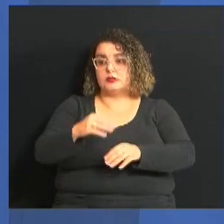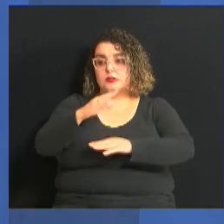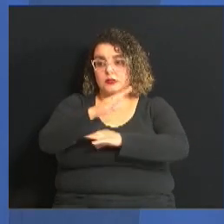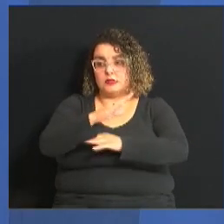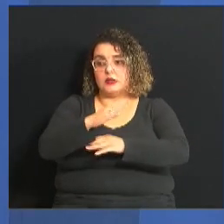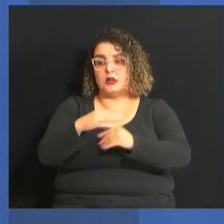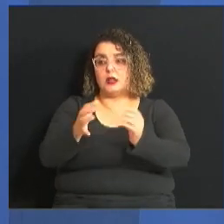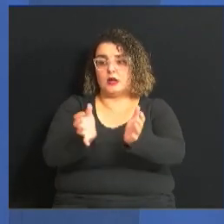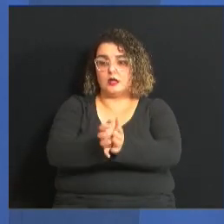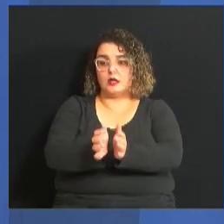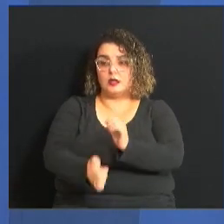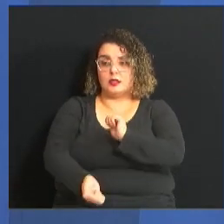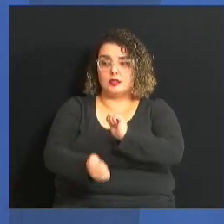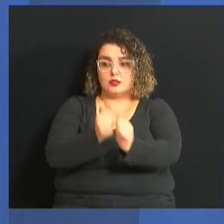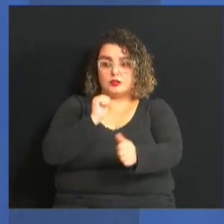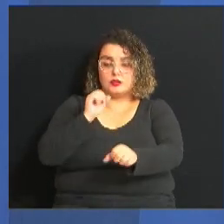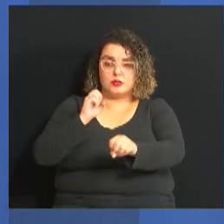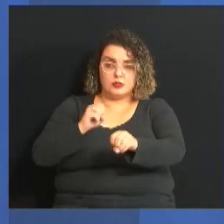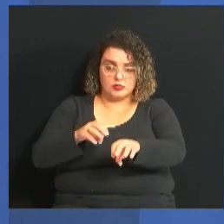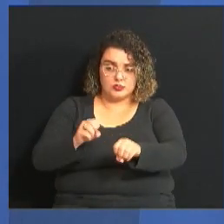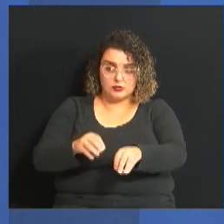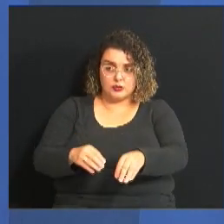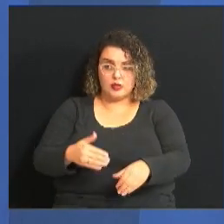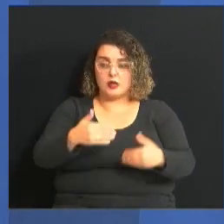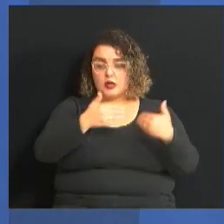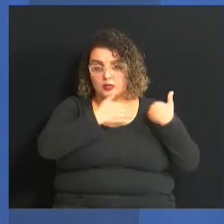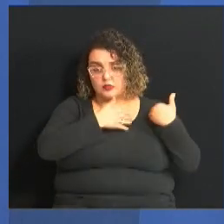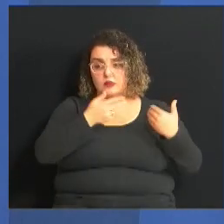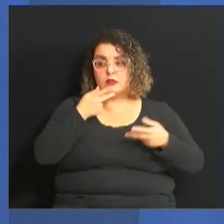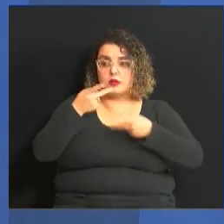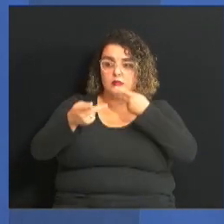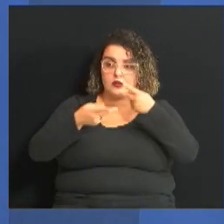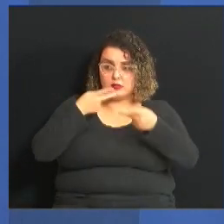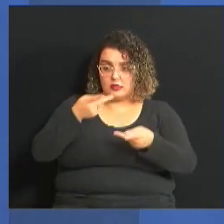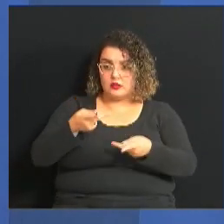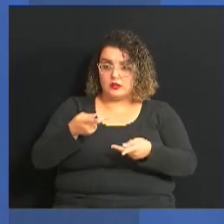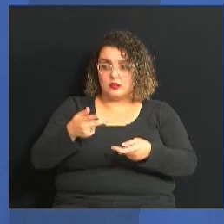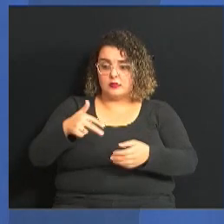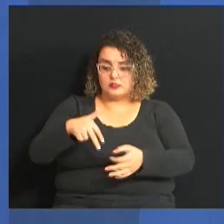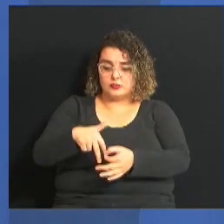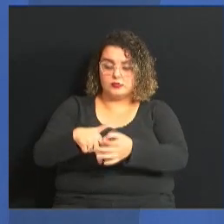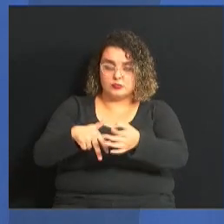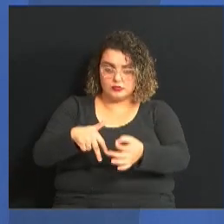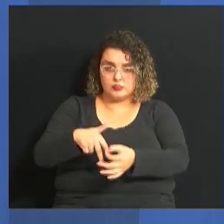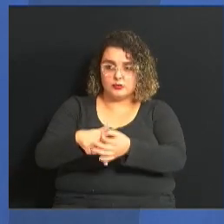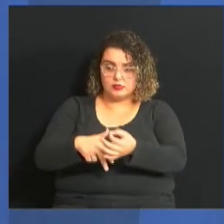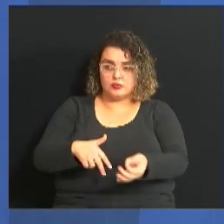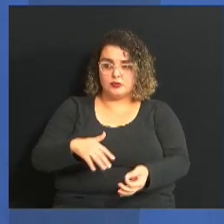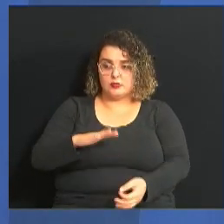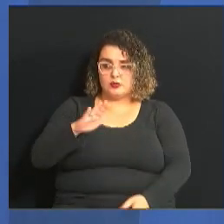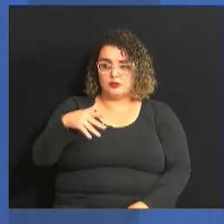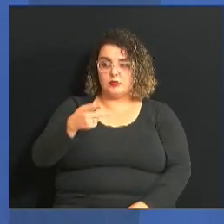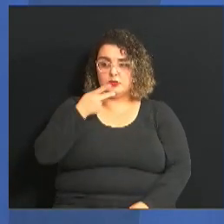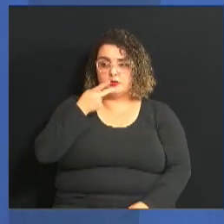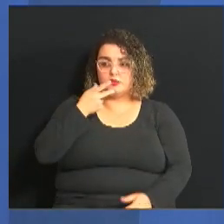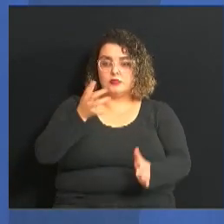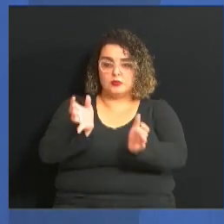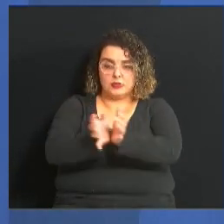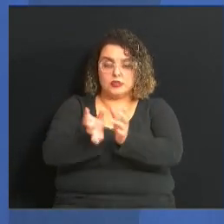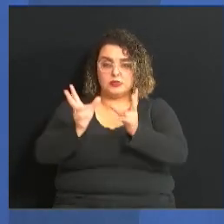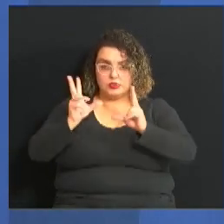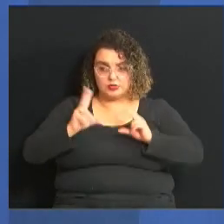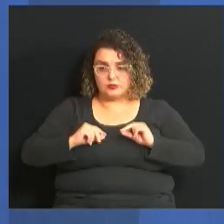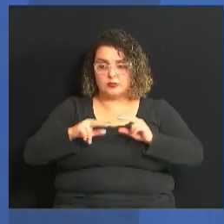à comissão de educação Esporte olha falar sobre dar parecer né quando a gente fala das comissões de mérito